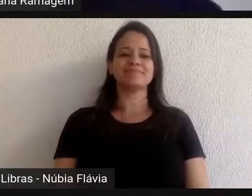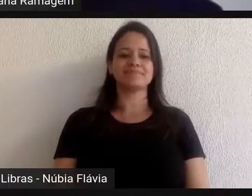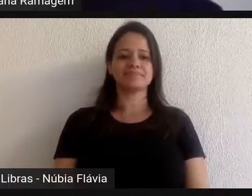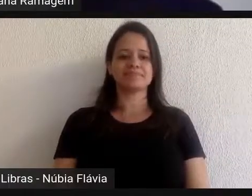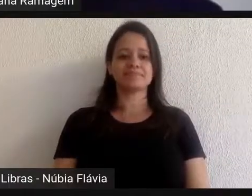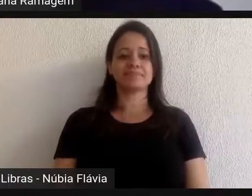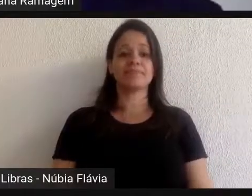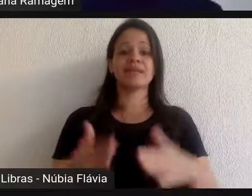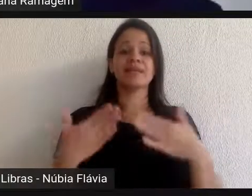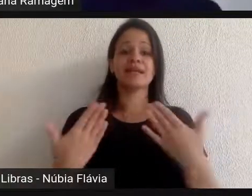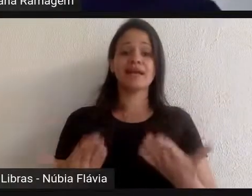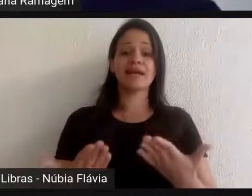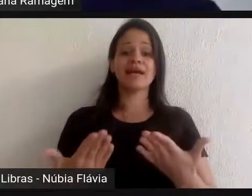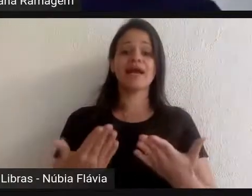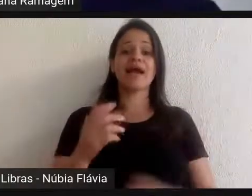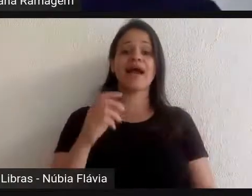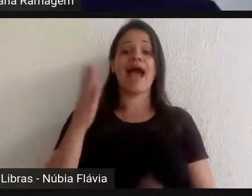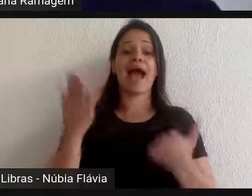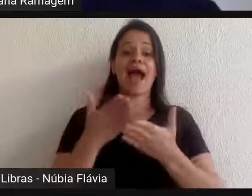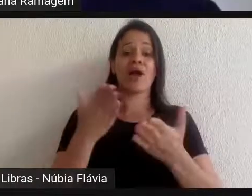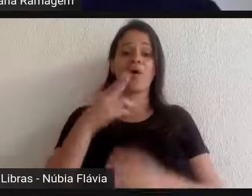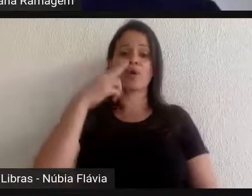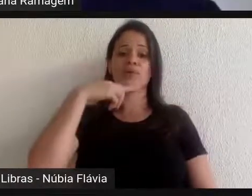Bom, do ponto de vista da nutrição,